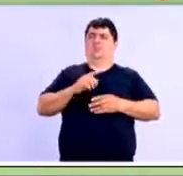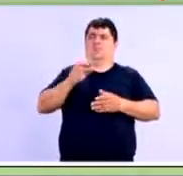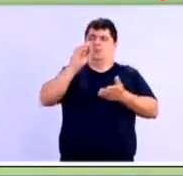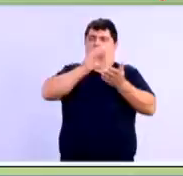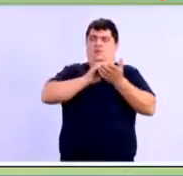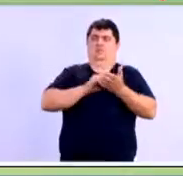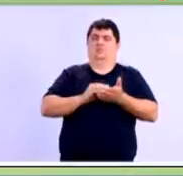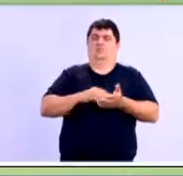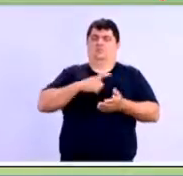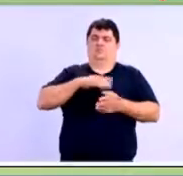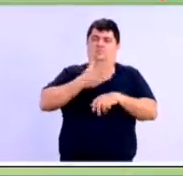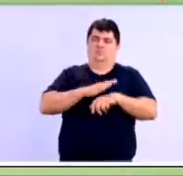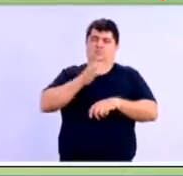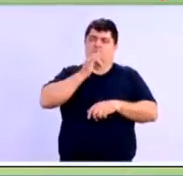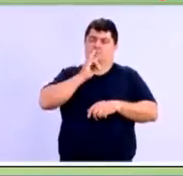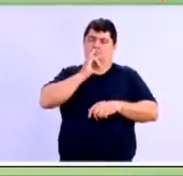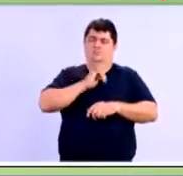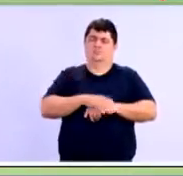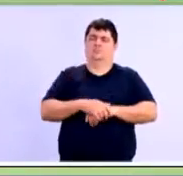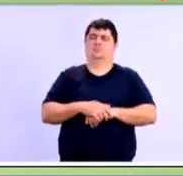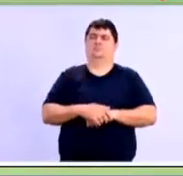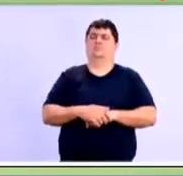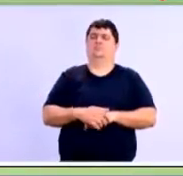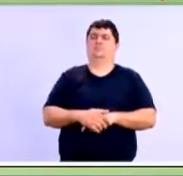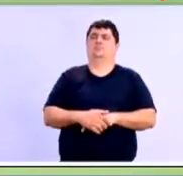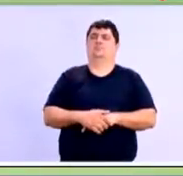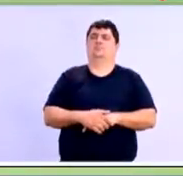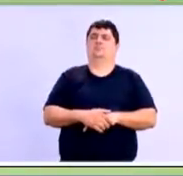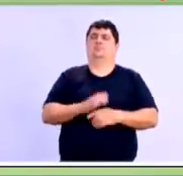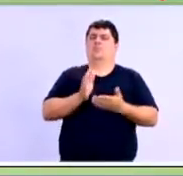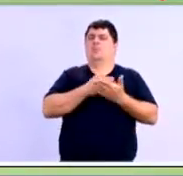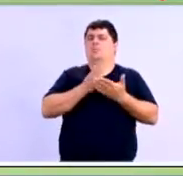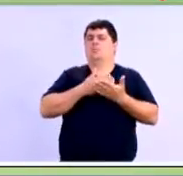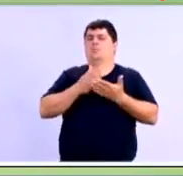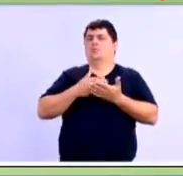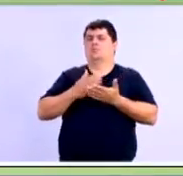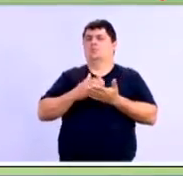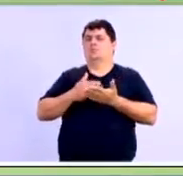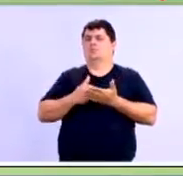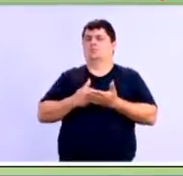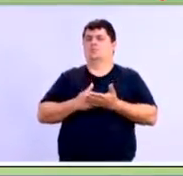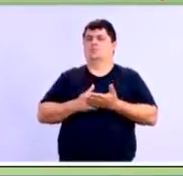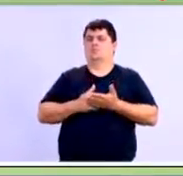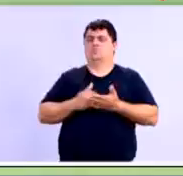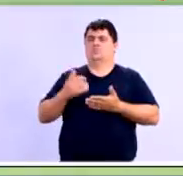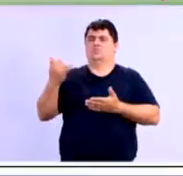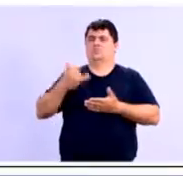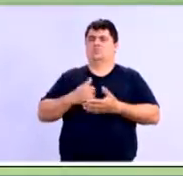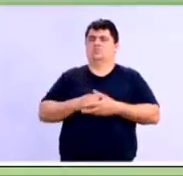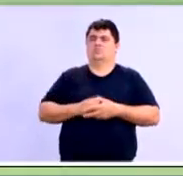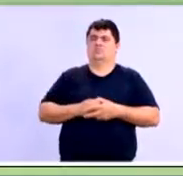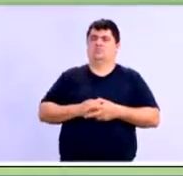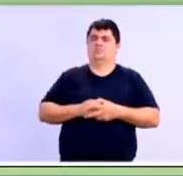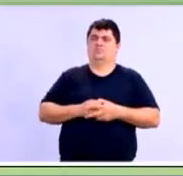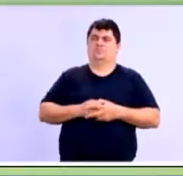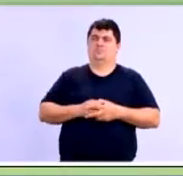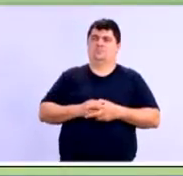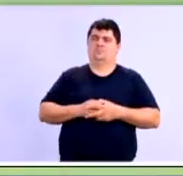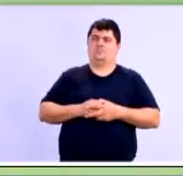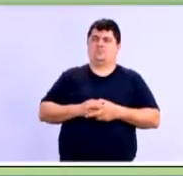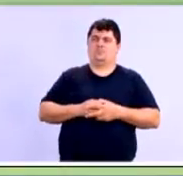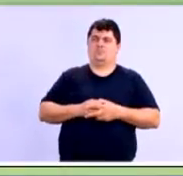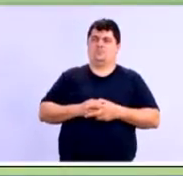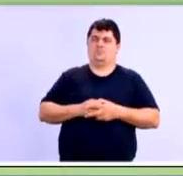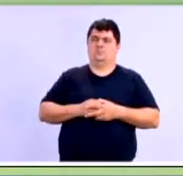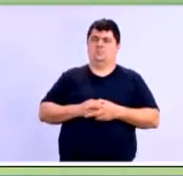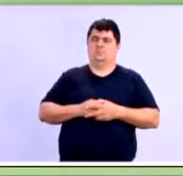que a gente vai fazer os exemplos, ok? Qual é o capítulo do livro? Até o final, a professora Leila passa para a gente. Beleza? Qual